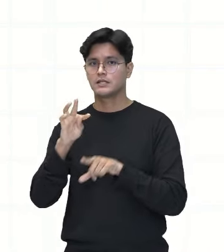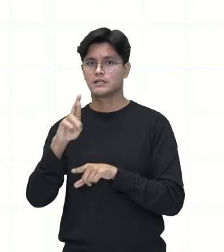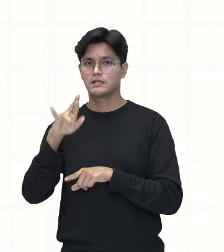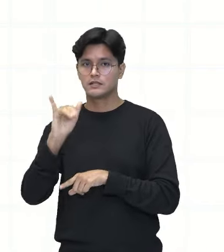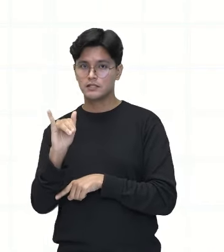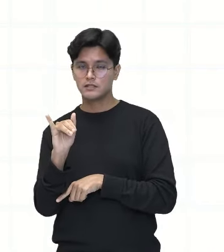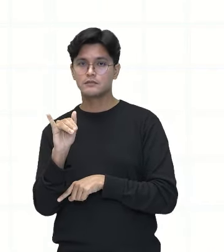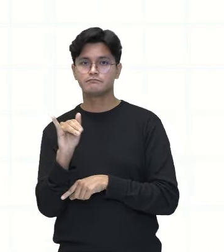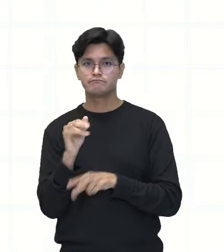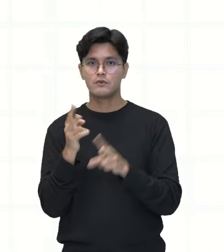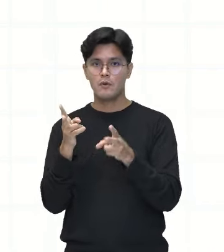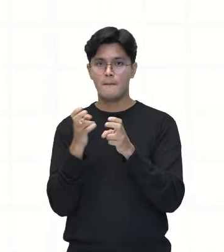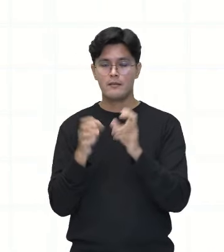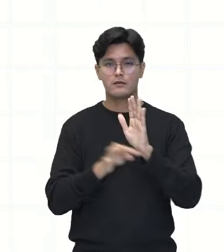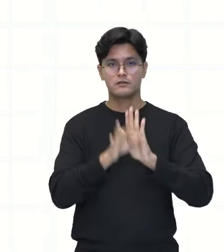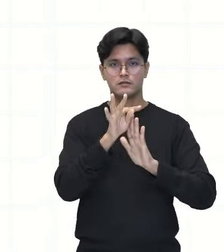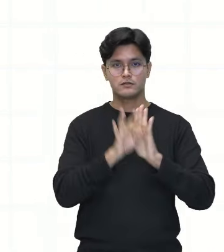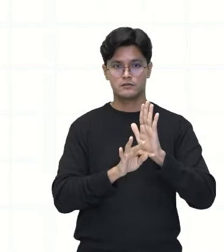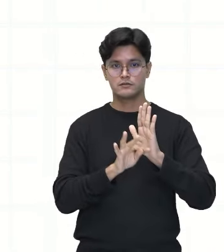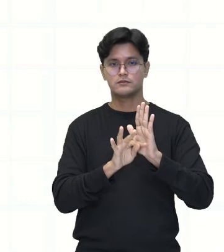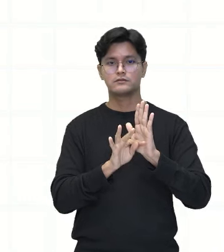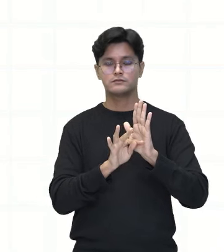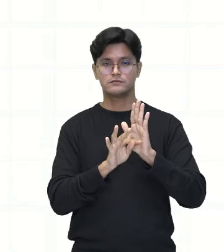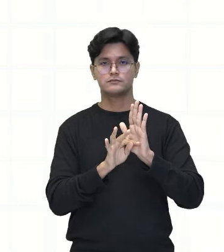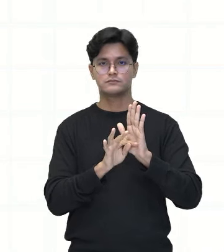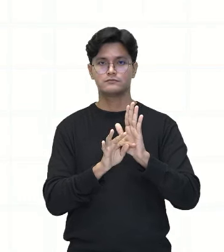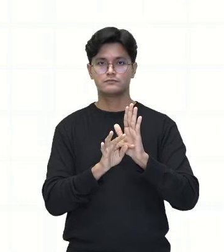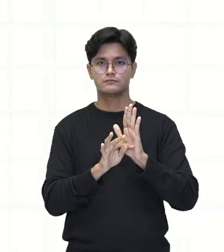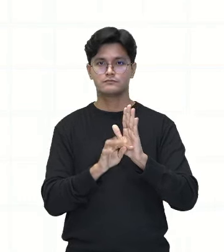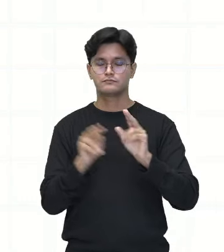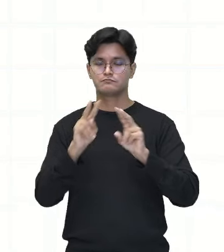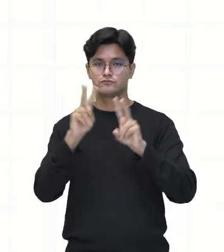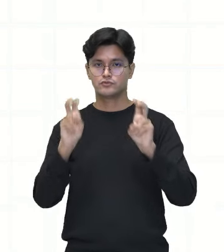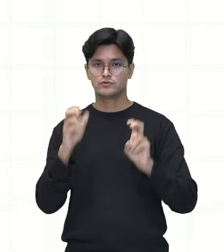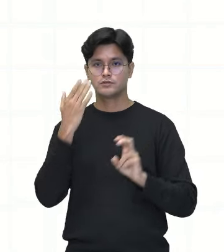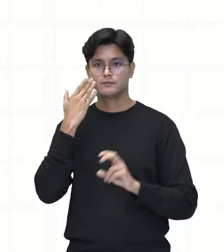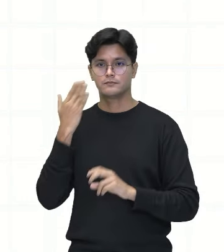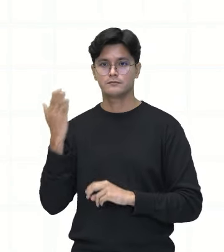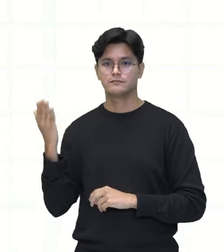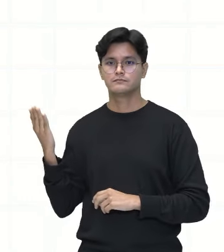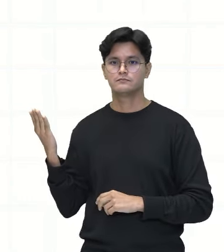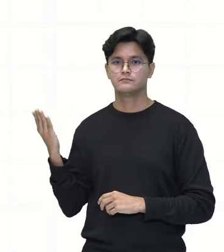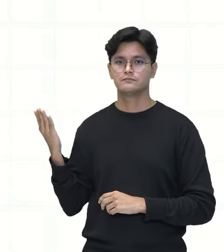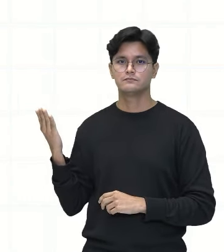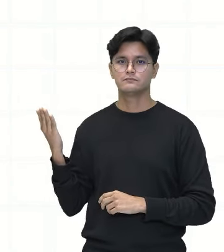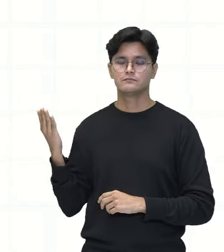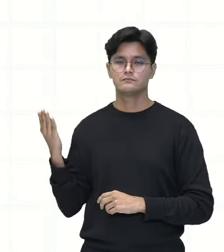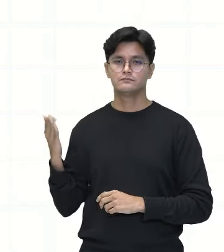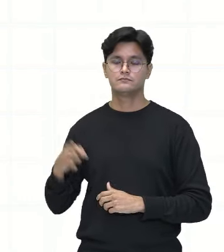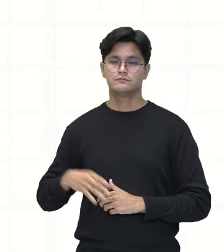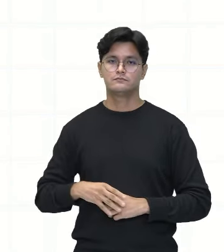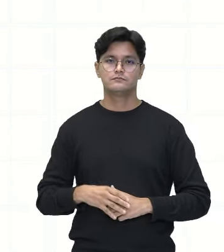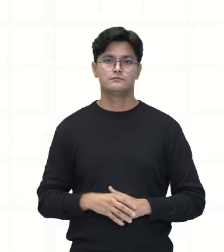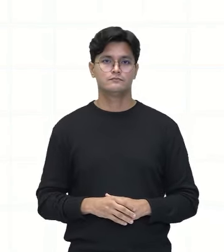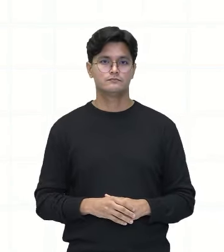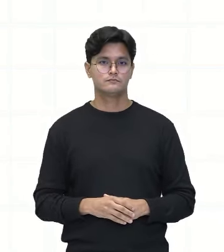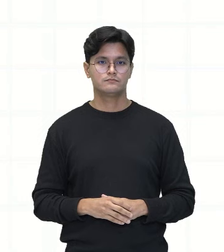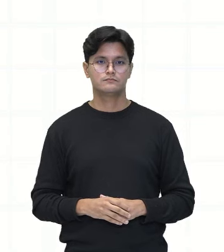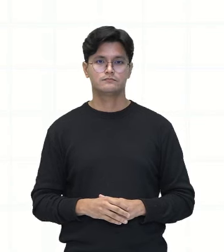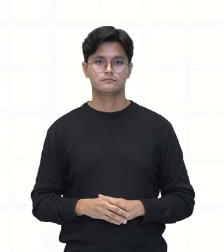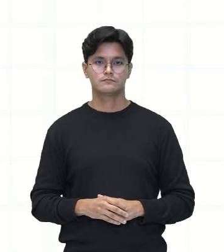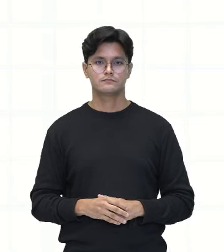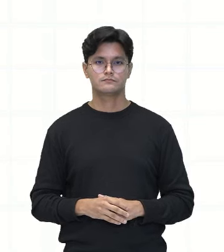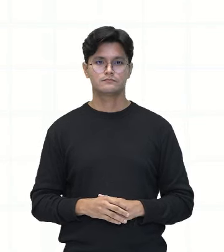ó. The Bicycle Club, né? Bicycle Club. Então, o Ben loves to ride,